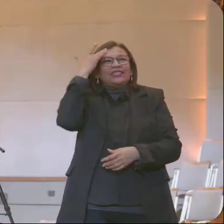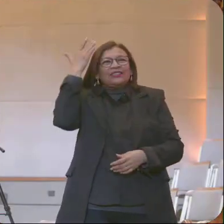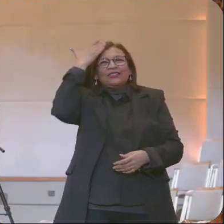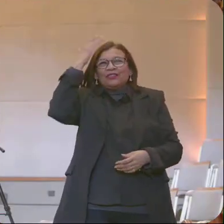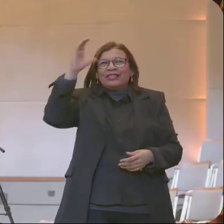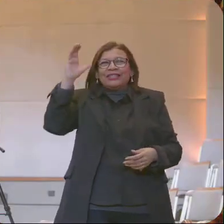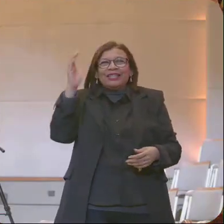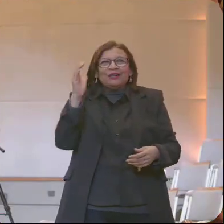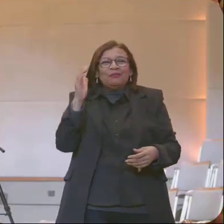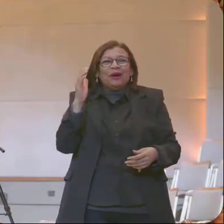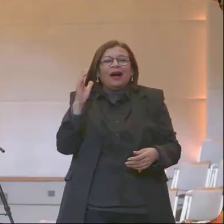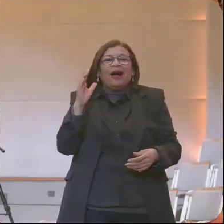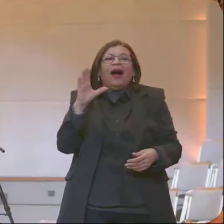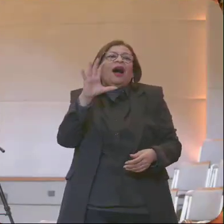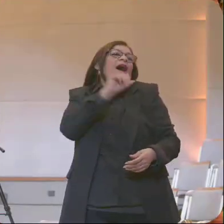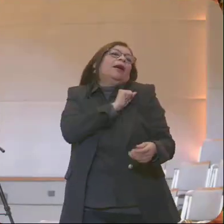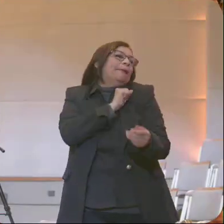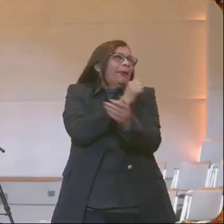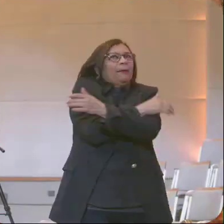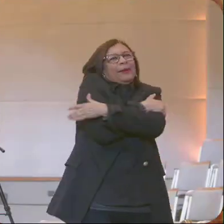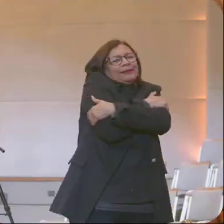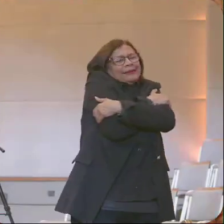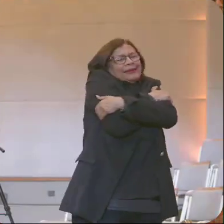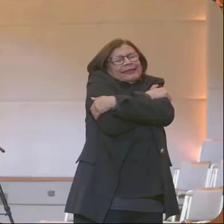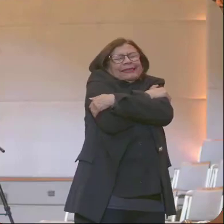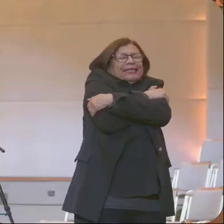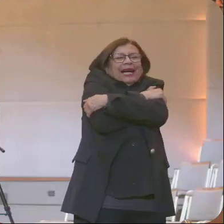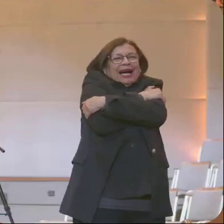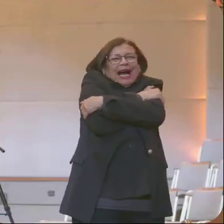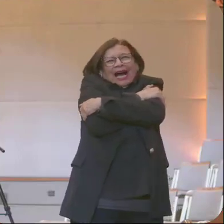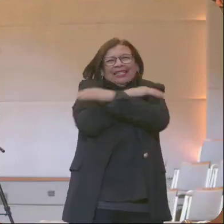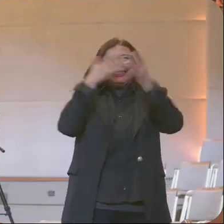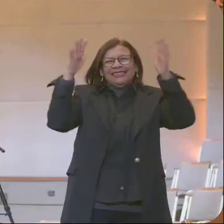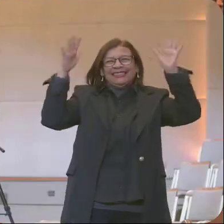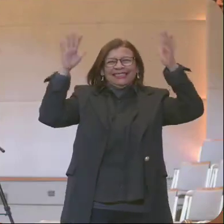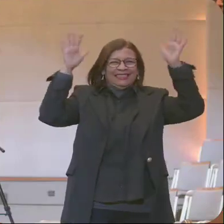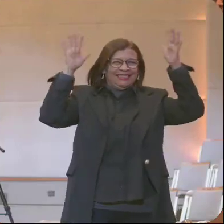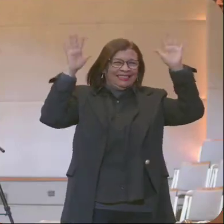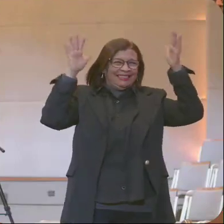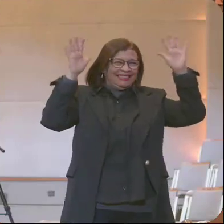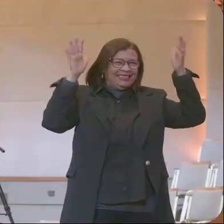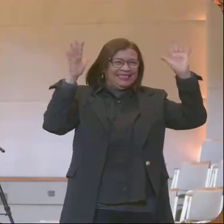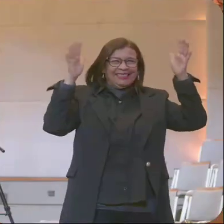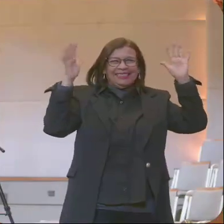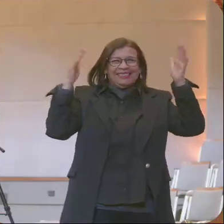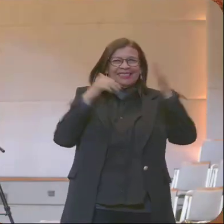um abraço. Bem apertado, isso.